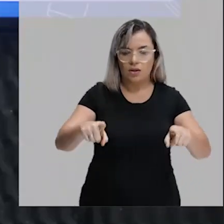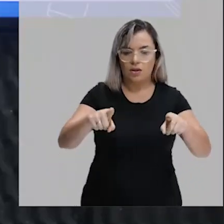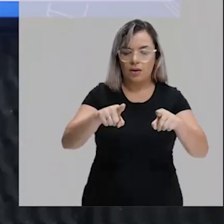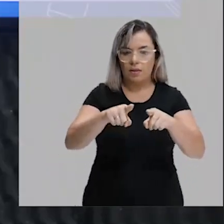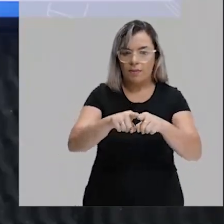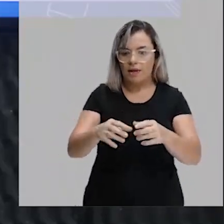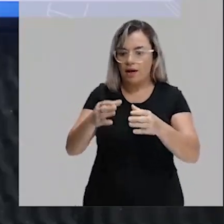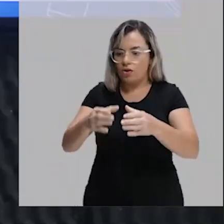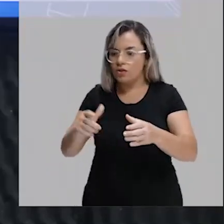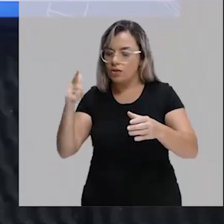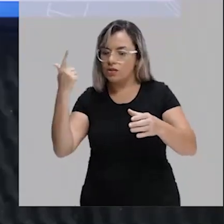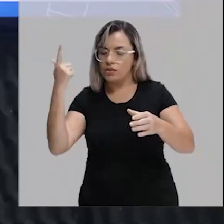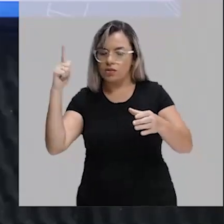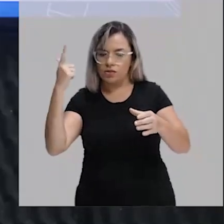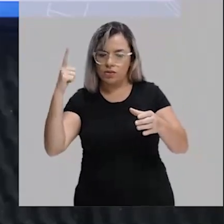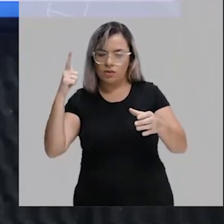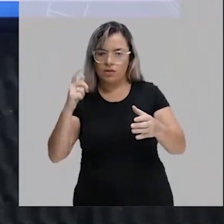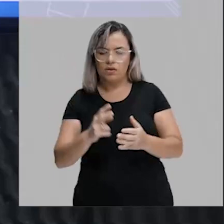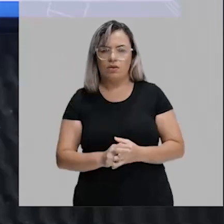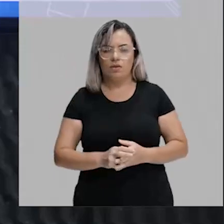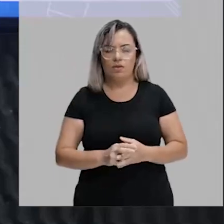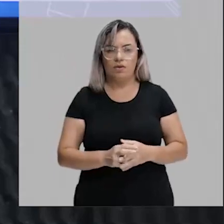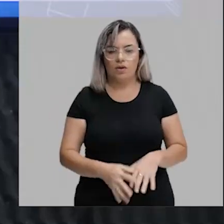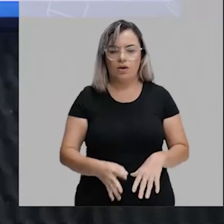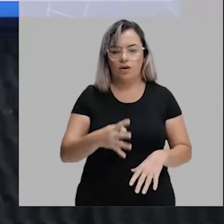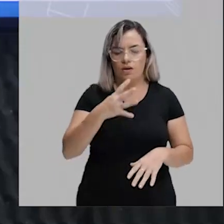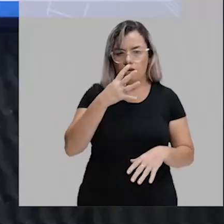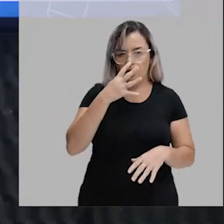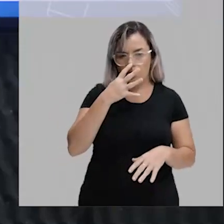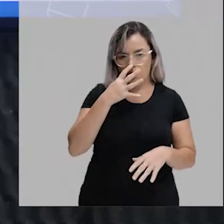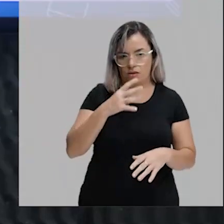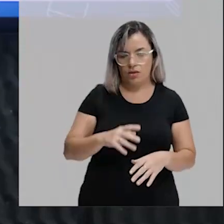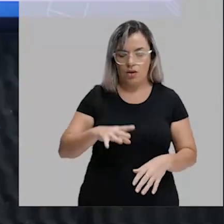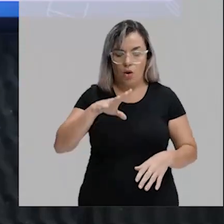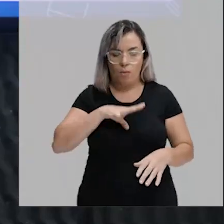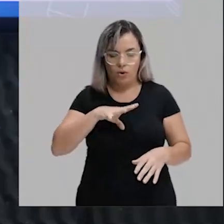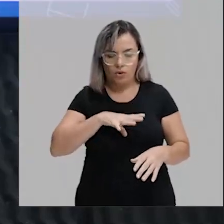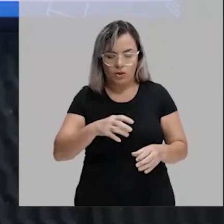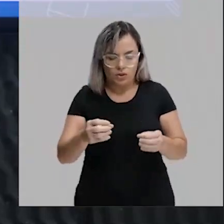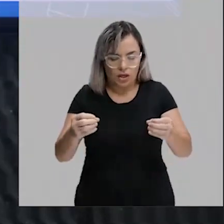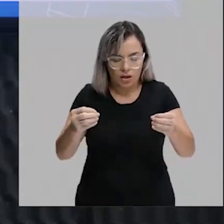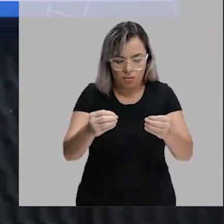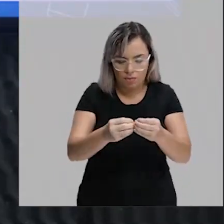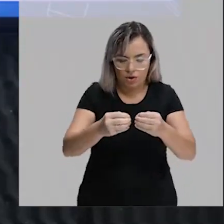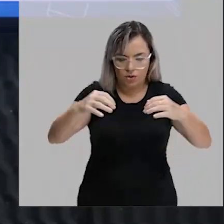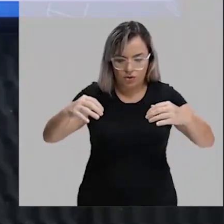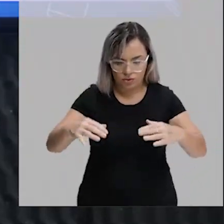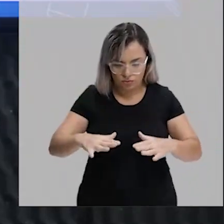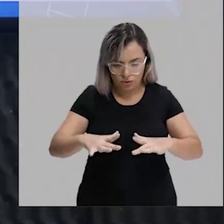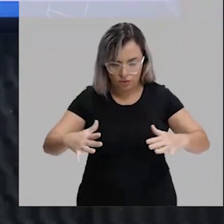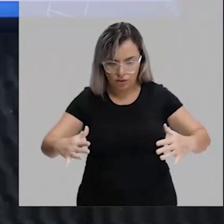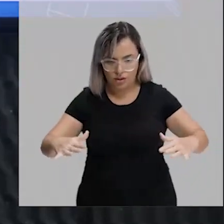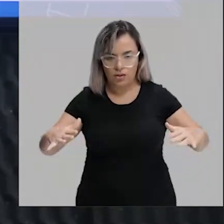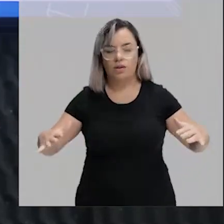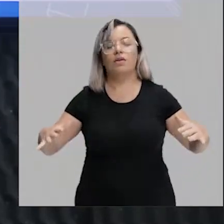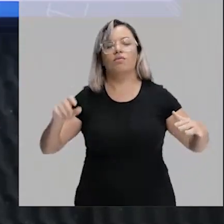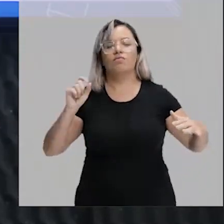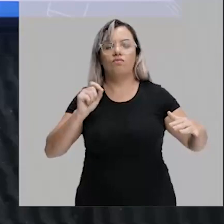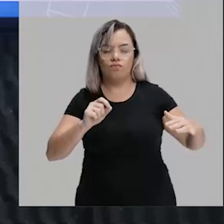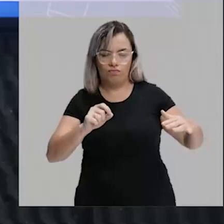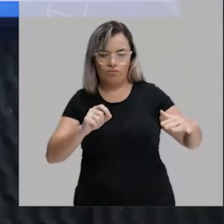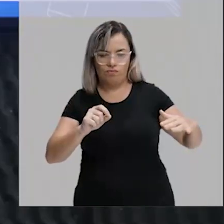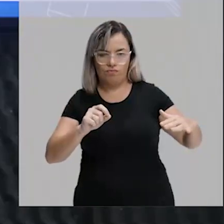que Portugal está basicamente próximo ao Atlântico. Então, se você observar a